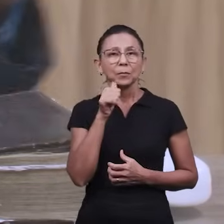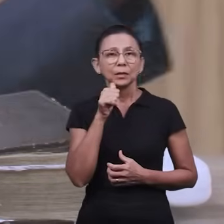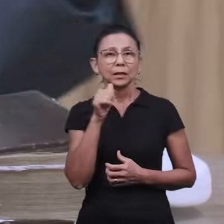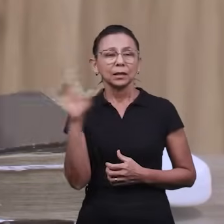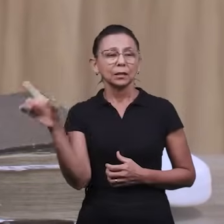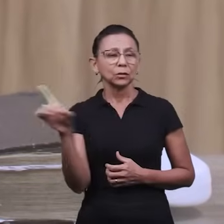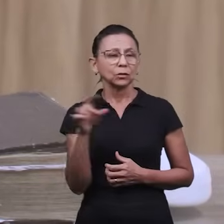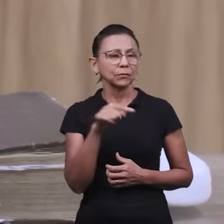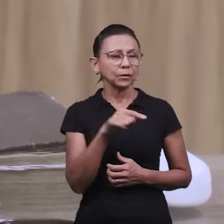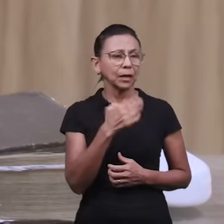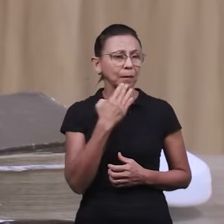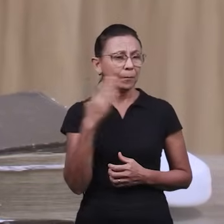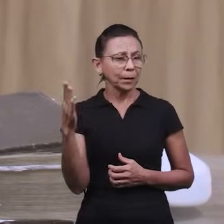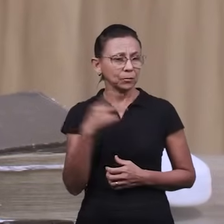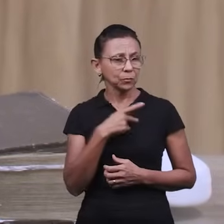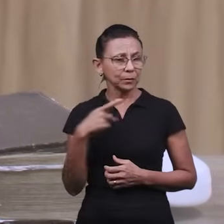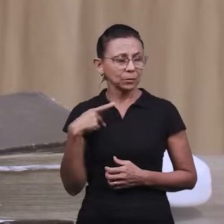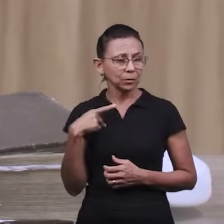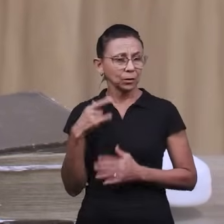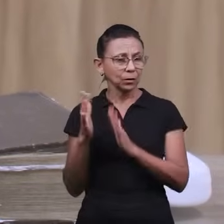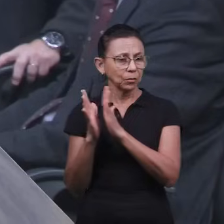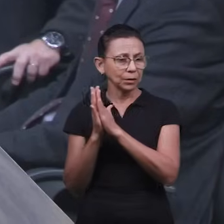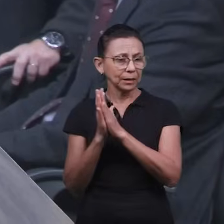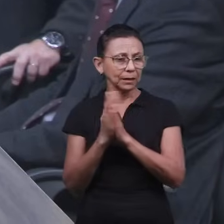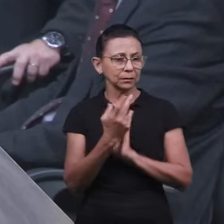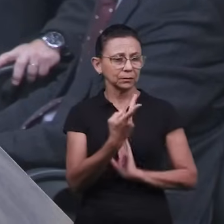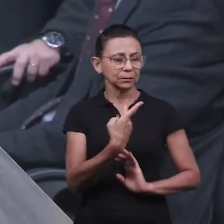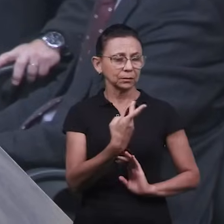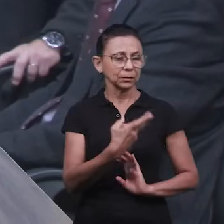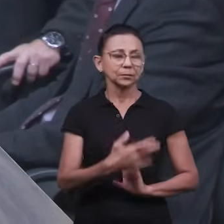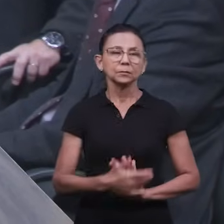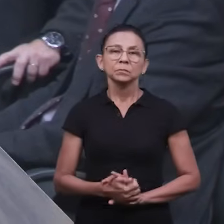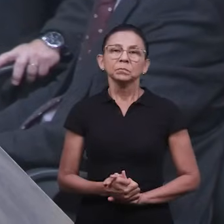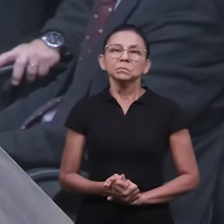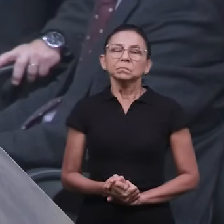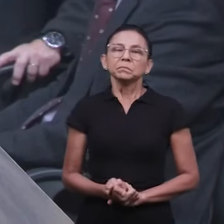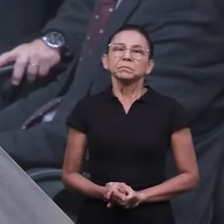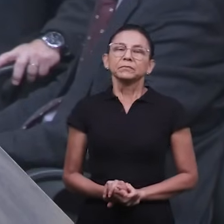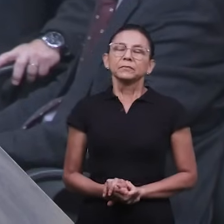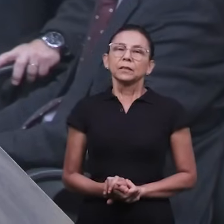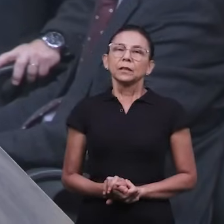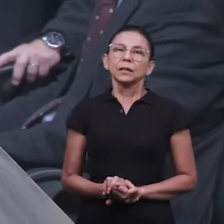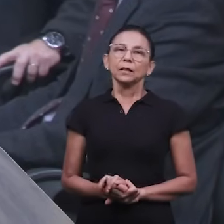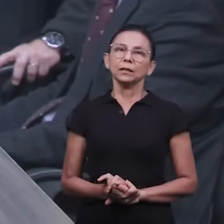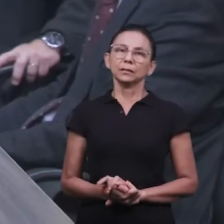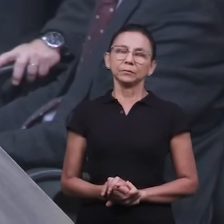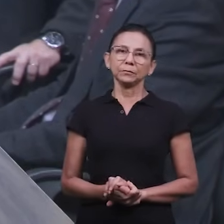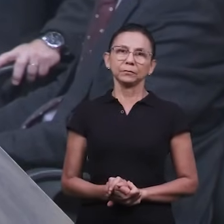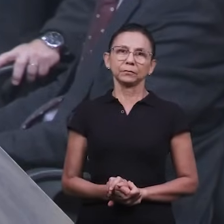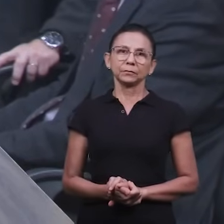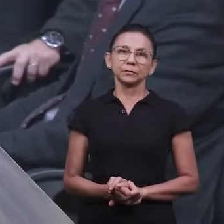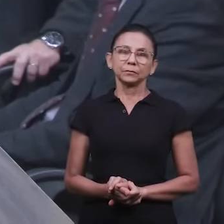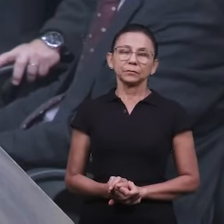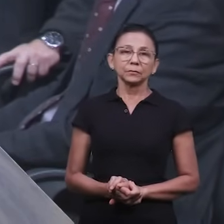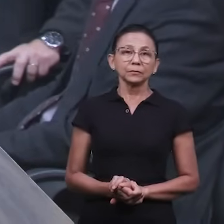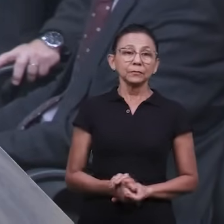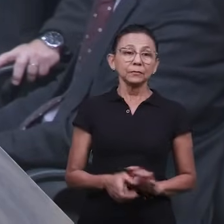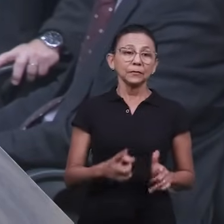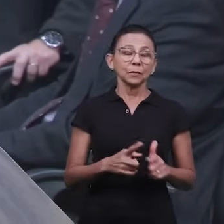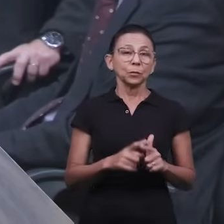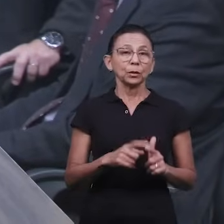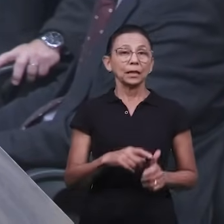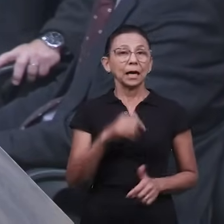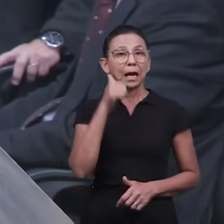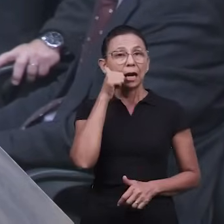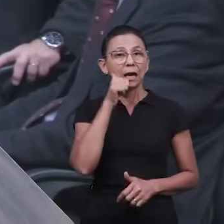orar, orou. Imagina, né? Que bênção para a família. E a esposa chegar a ver o marido que